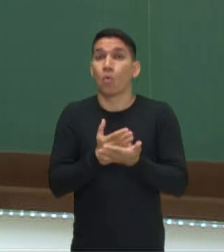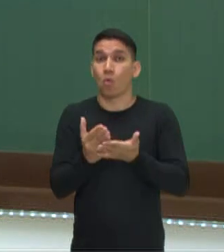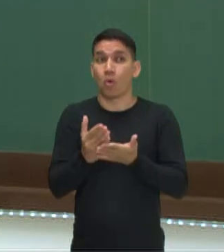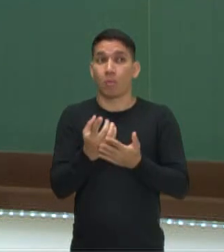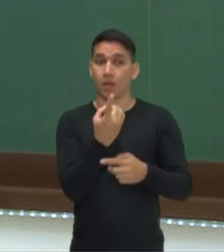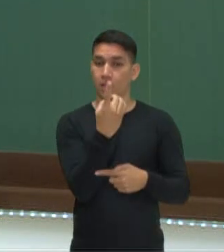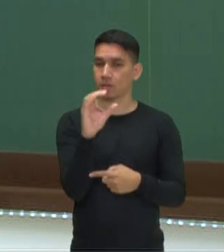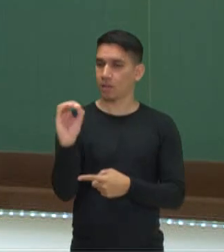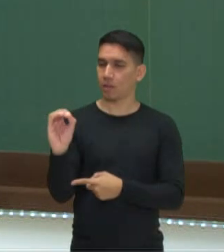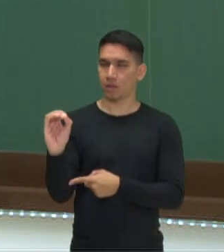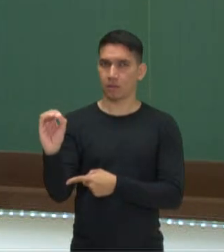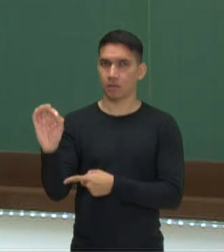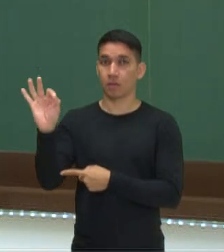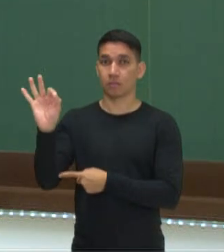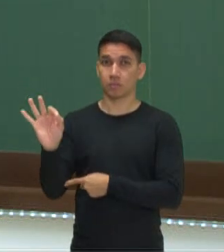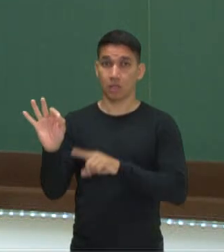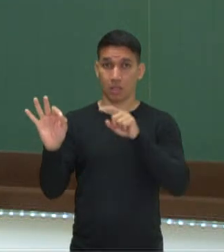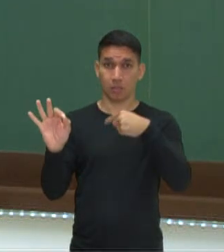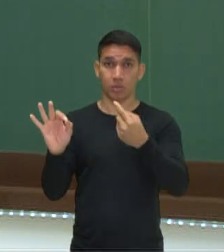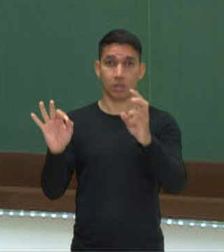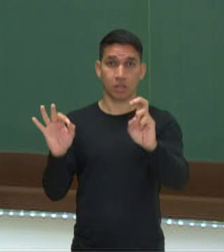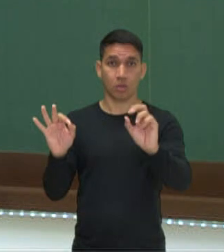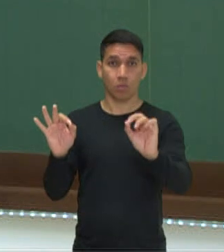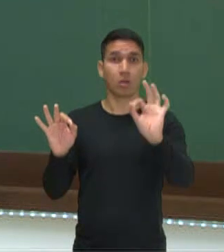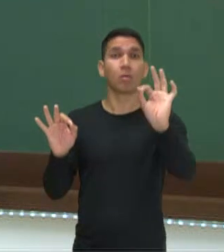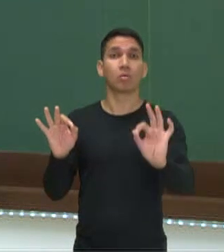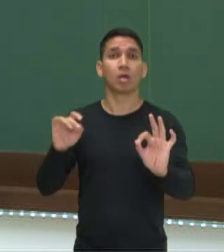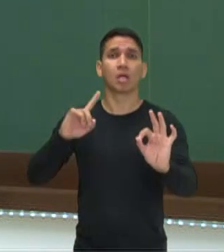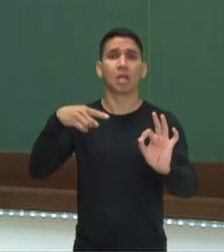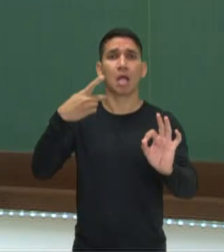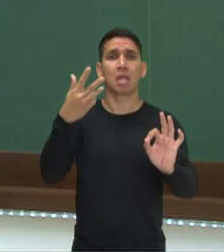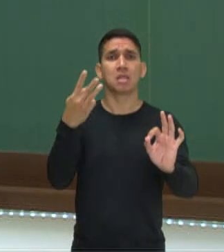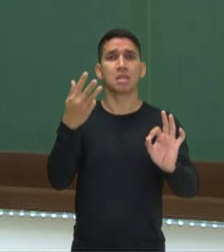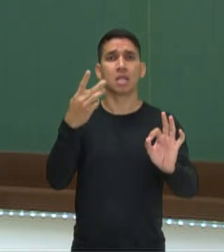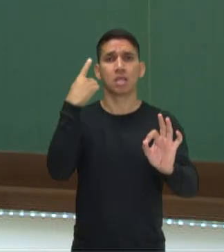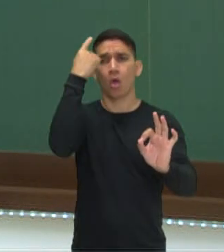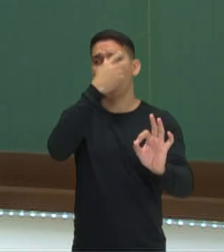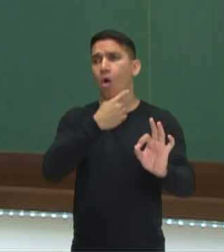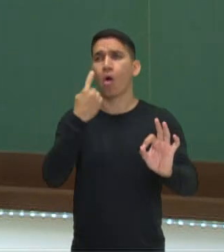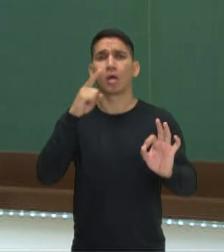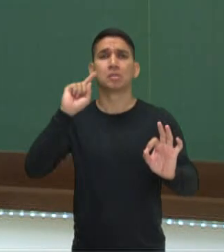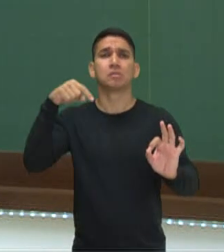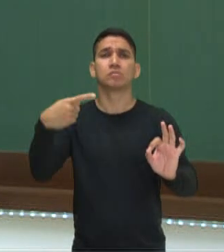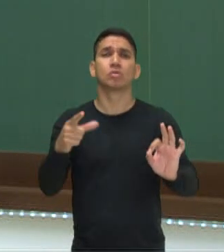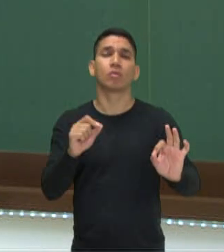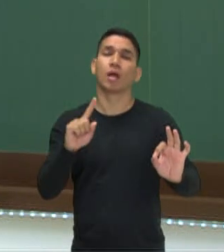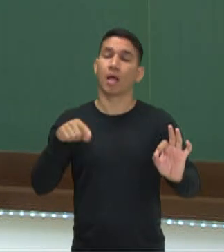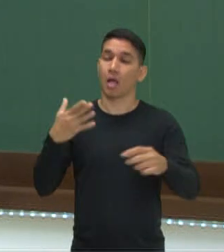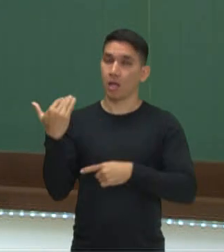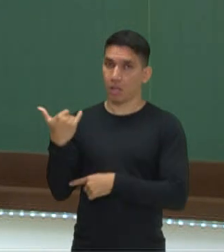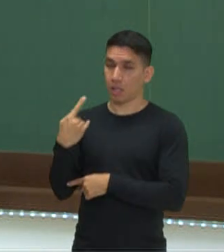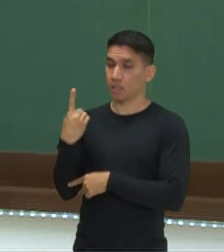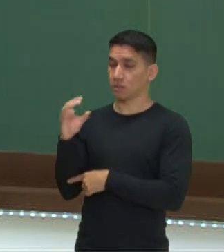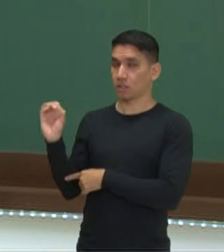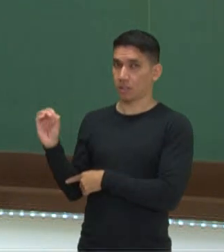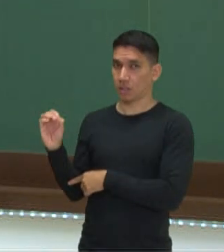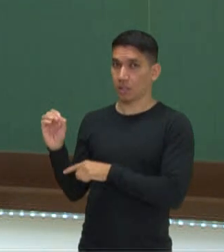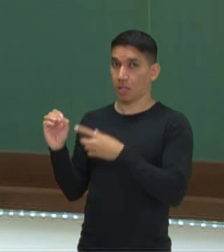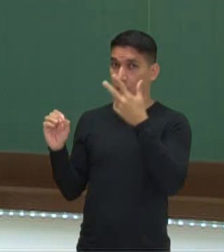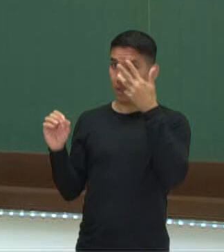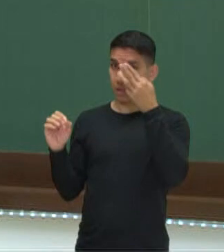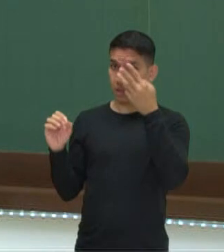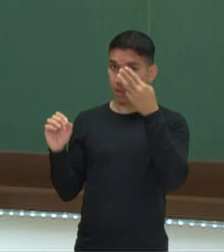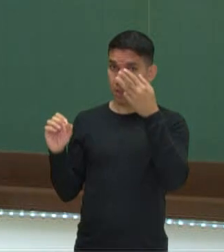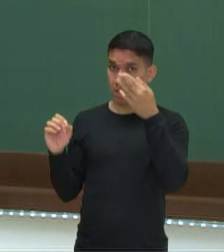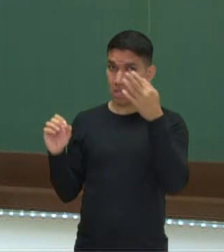100, depois ficou 50 e depois, 13 horas depois, aliás, era 100, 13 horas depois,